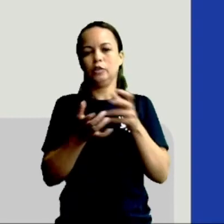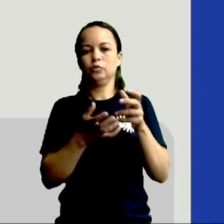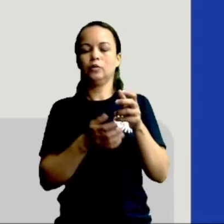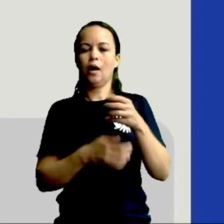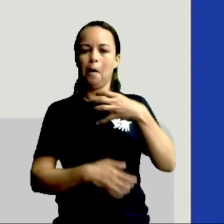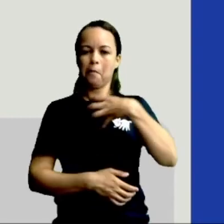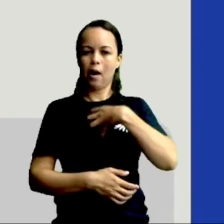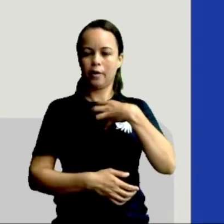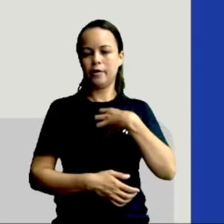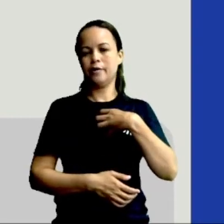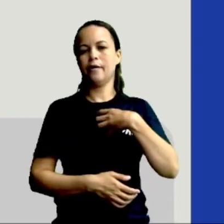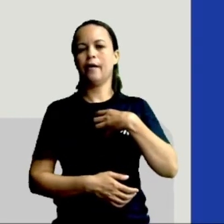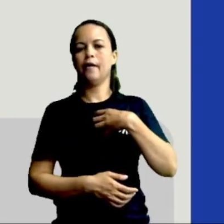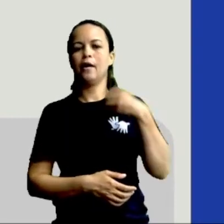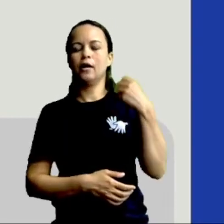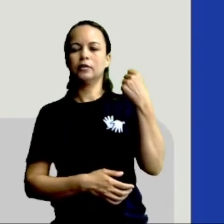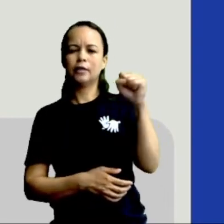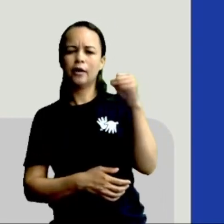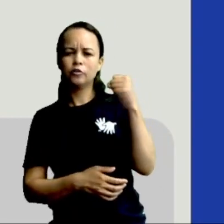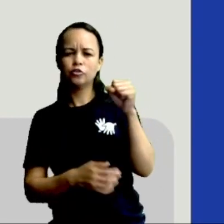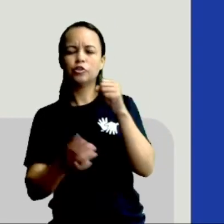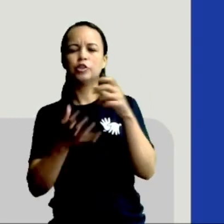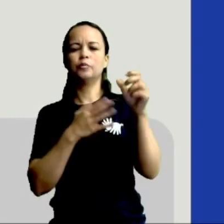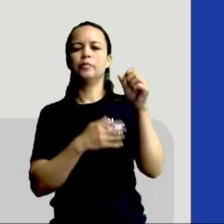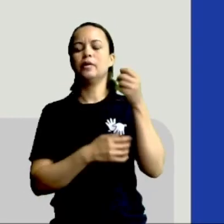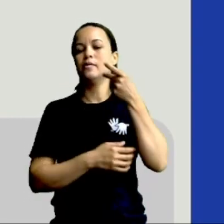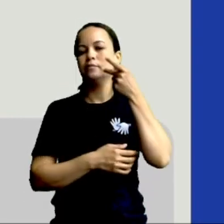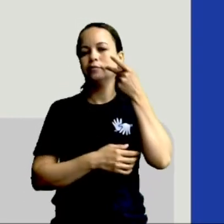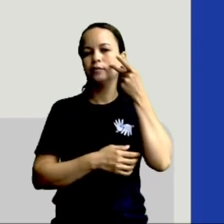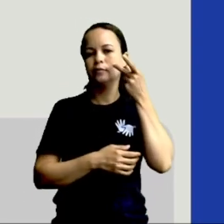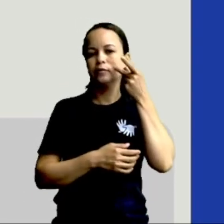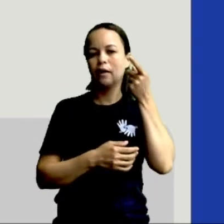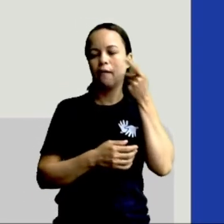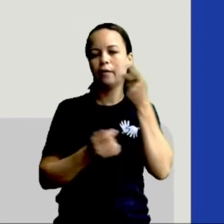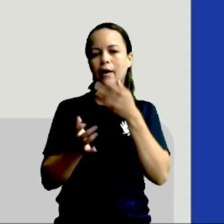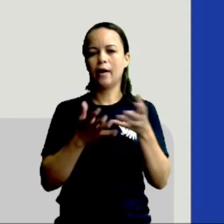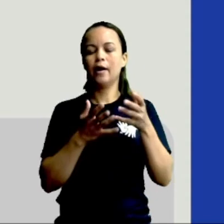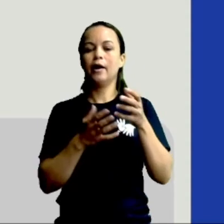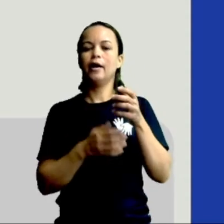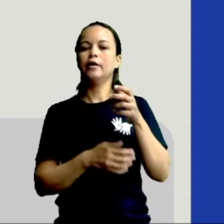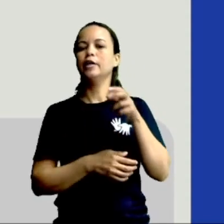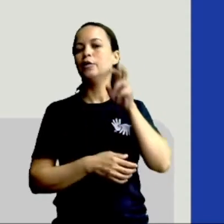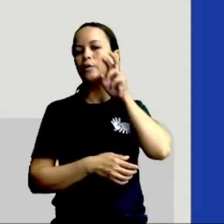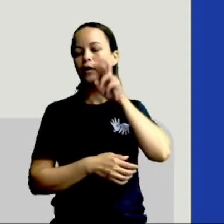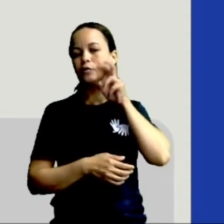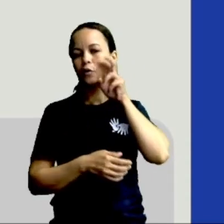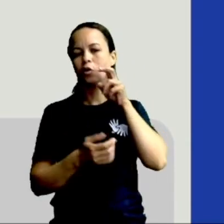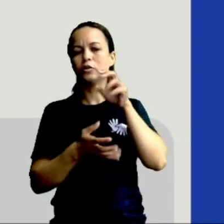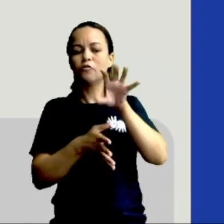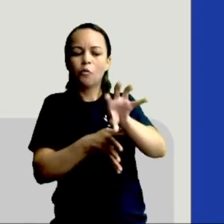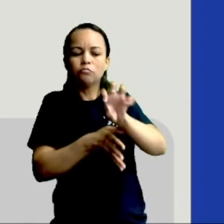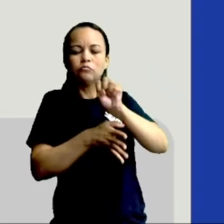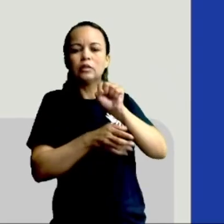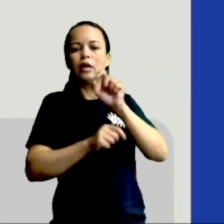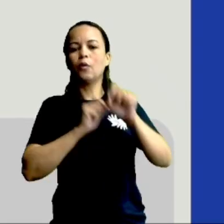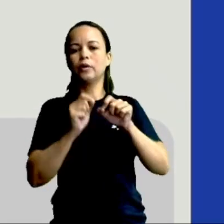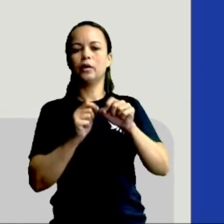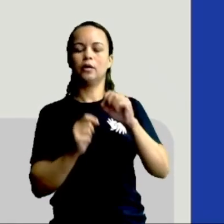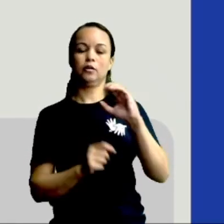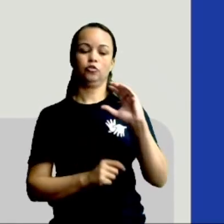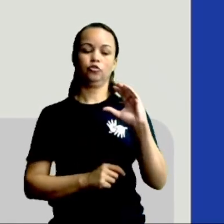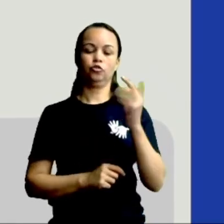Sergipe, Ceará, Rio Grande do Norte, tá? Então, o que é que a gente vai retirar aí no extrativismo?